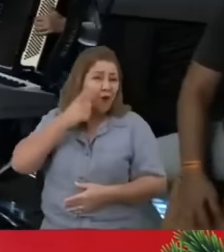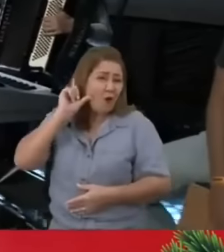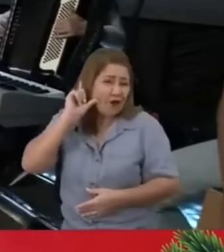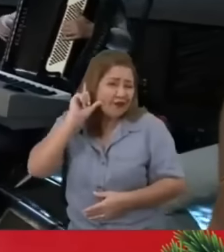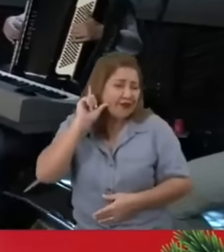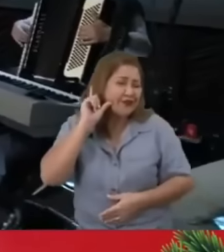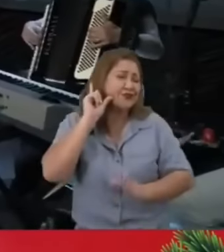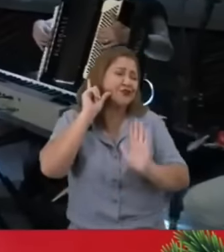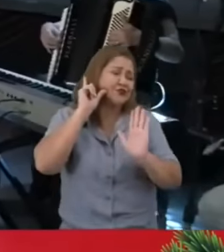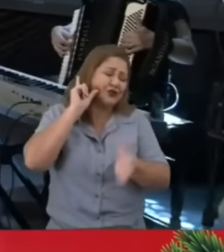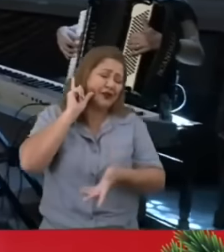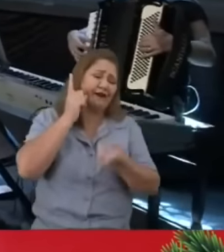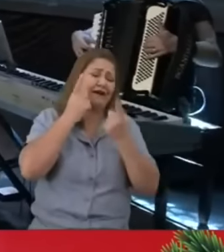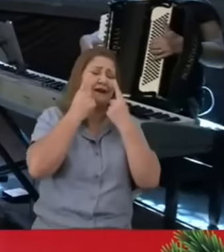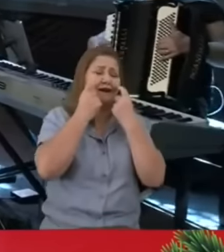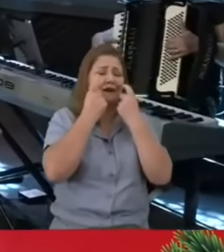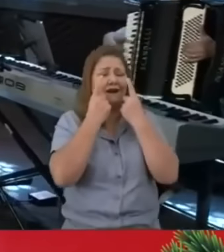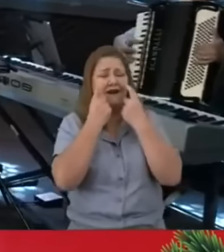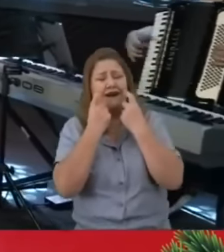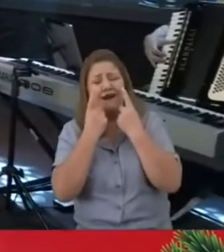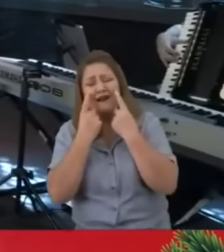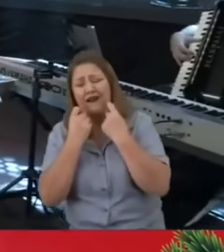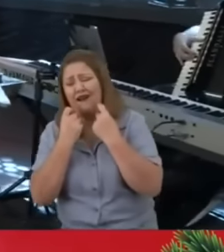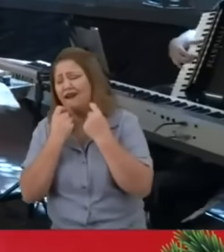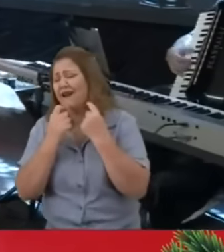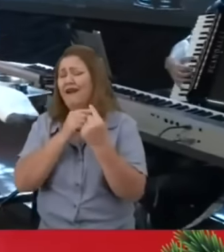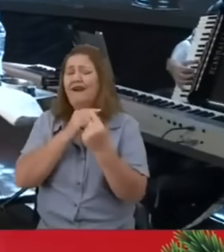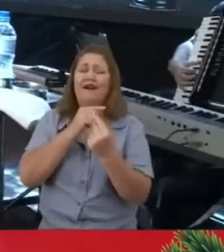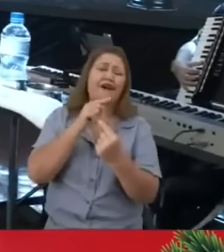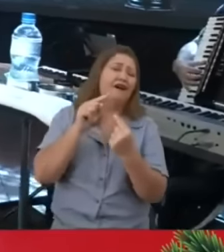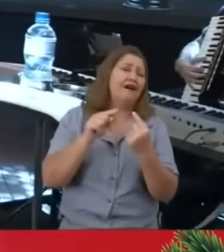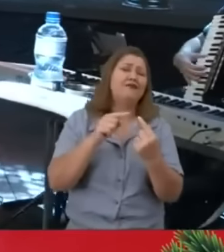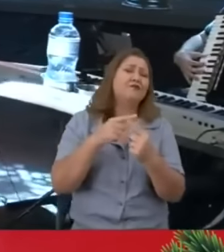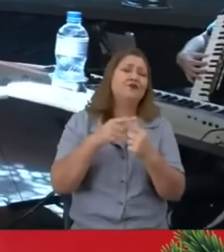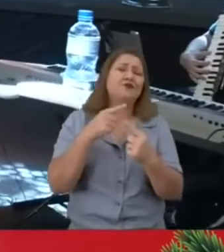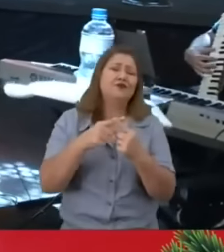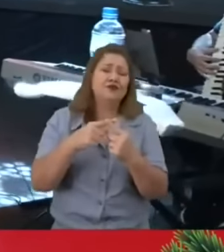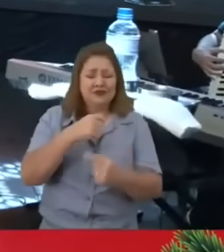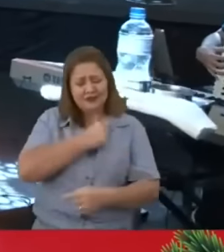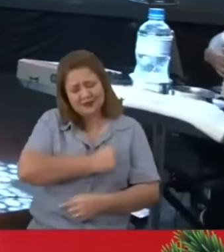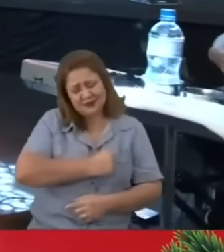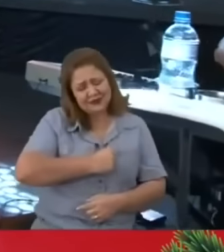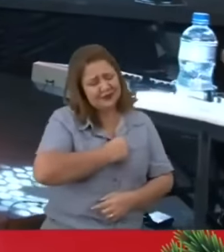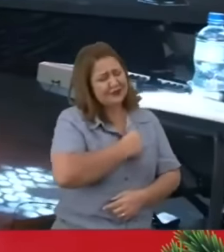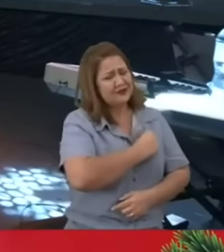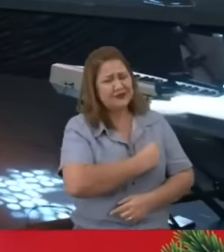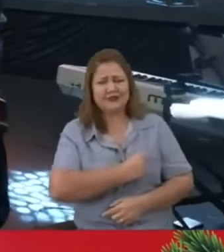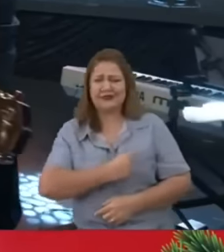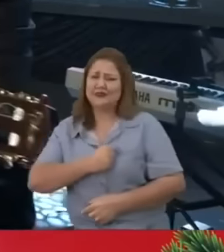ainda ontem chorei de saudade,